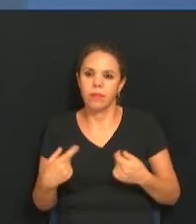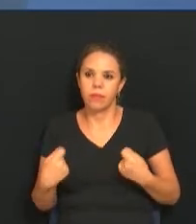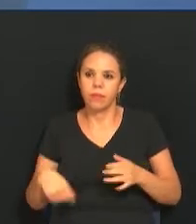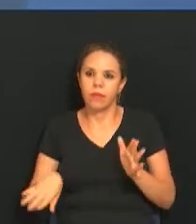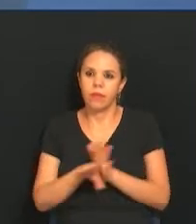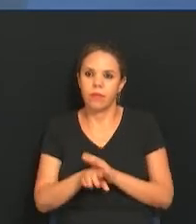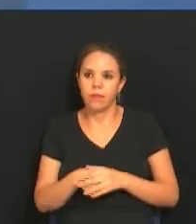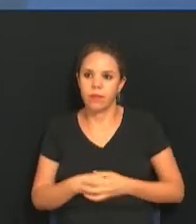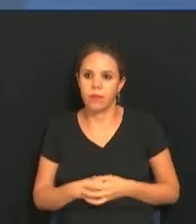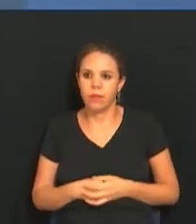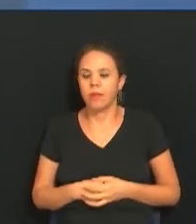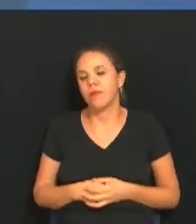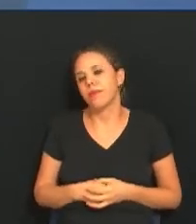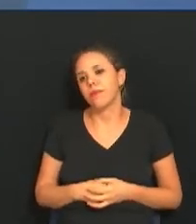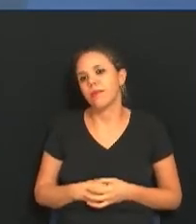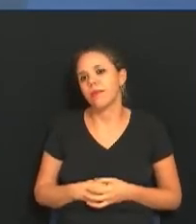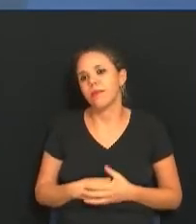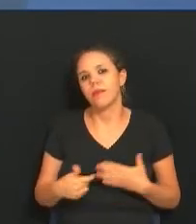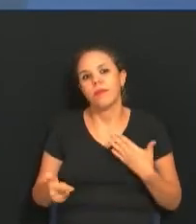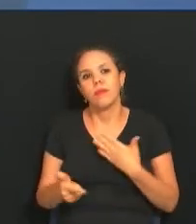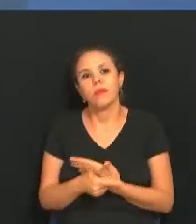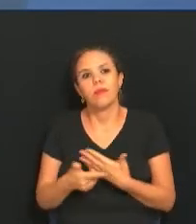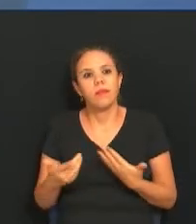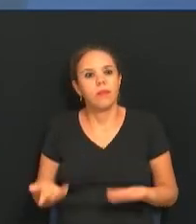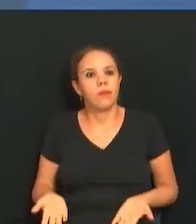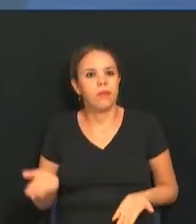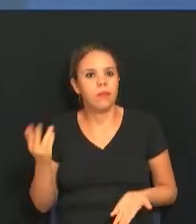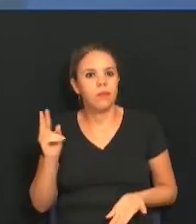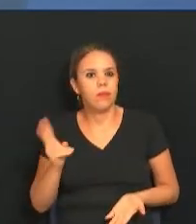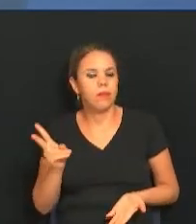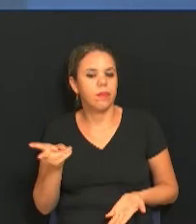nós. Então, essa é a nossa função. Eu sempre